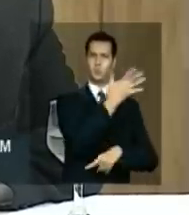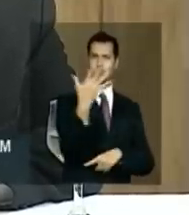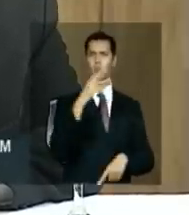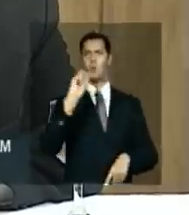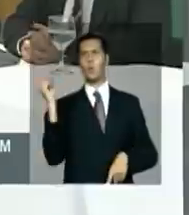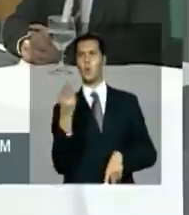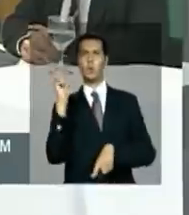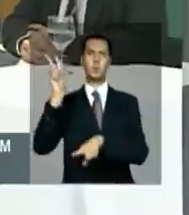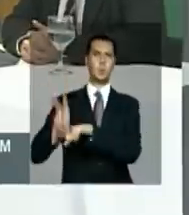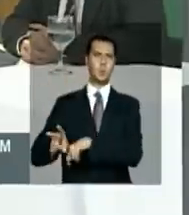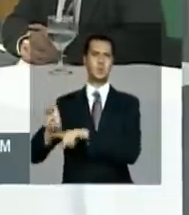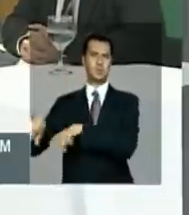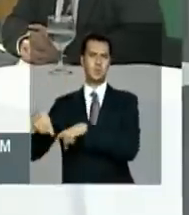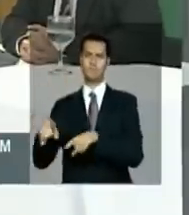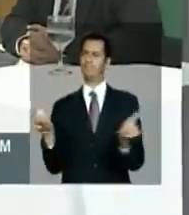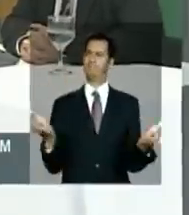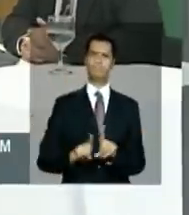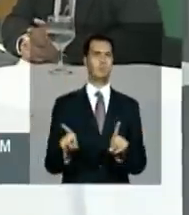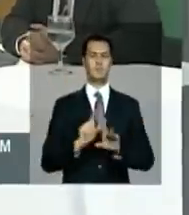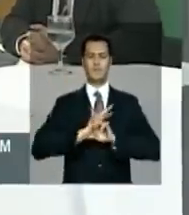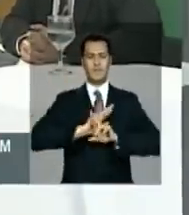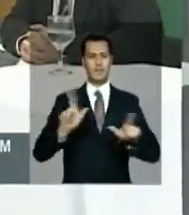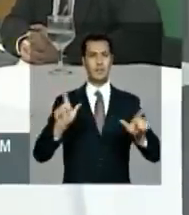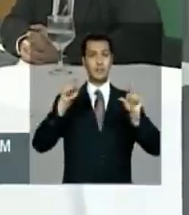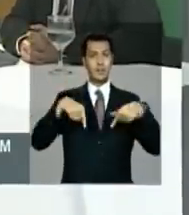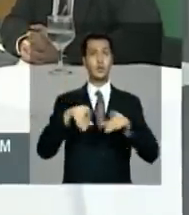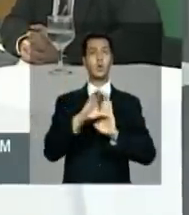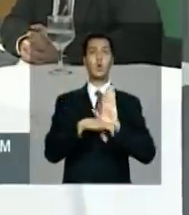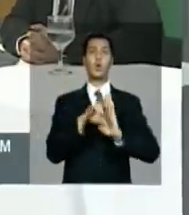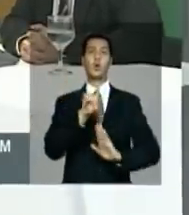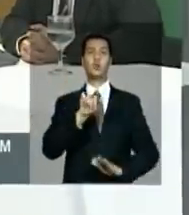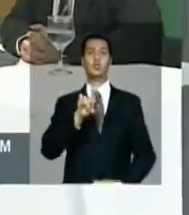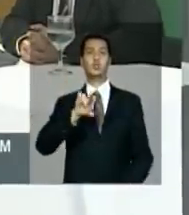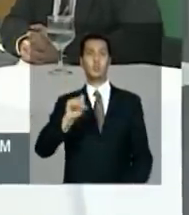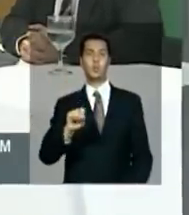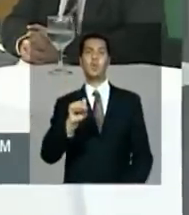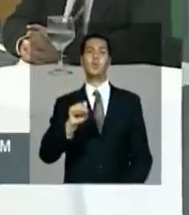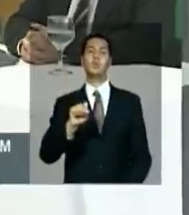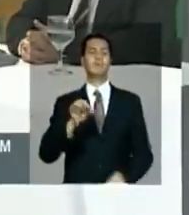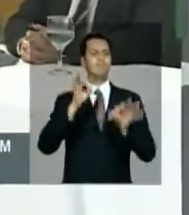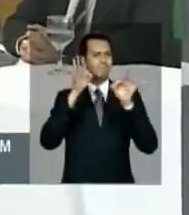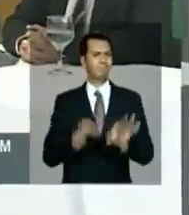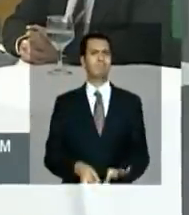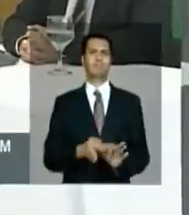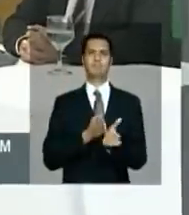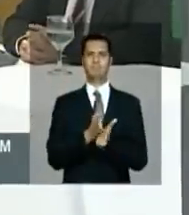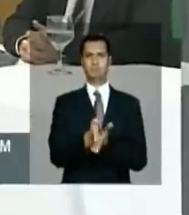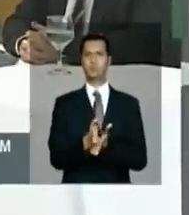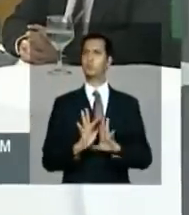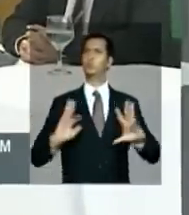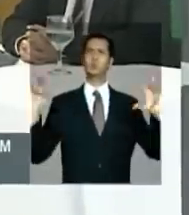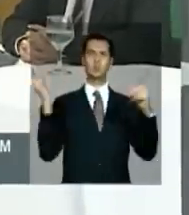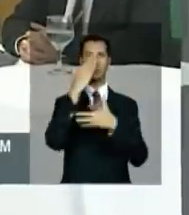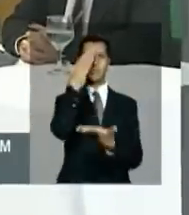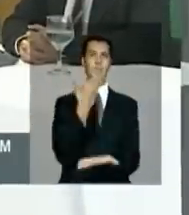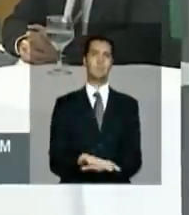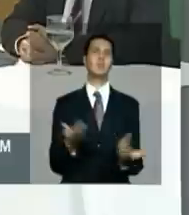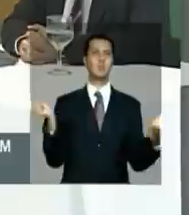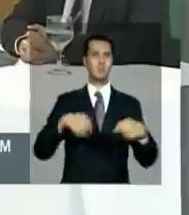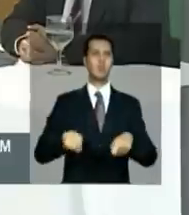daqueles que acreditam que o Brasil pode produzir com todo respeito ao meio